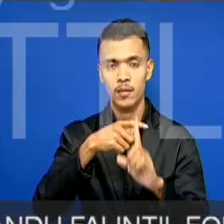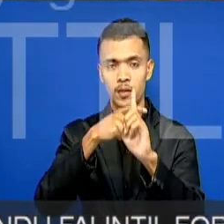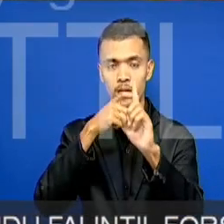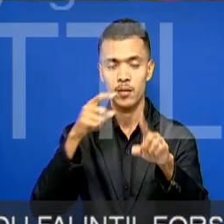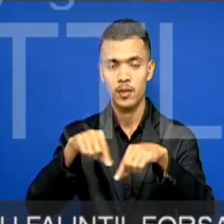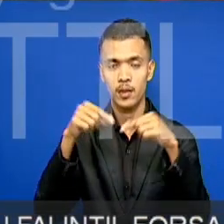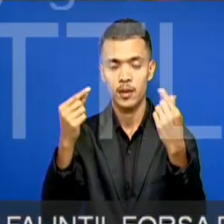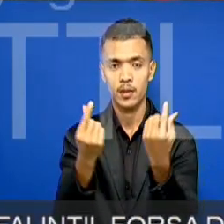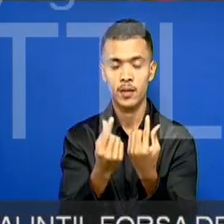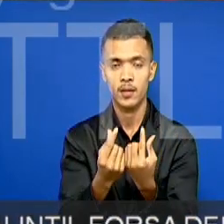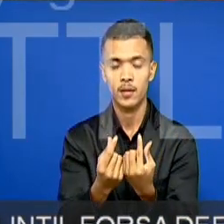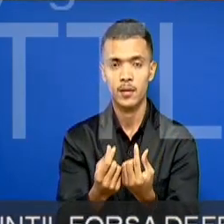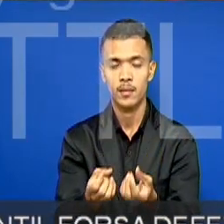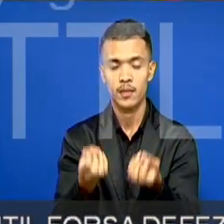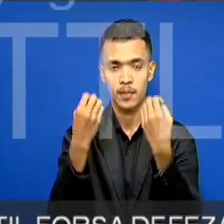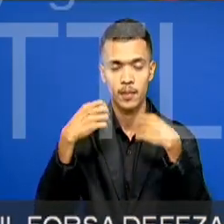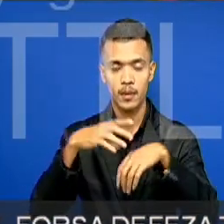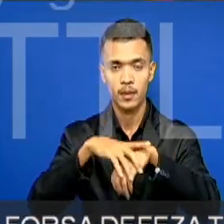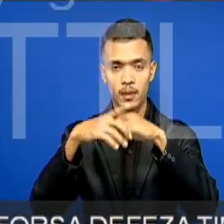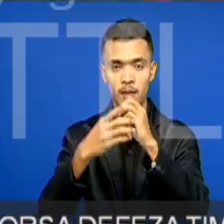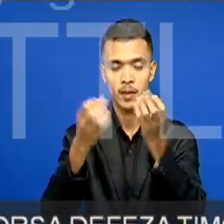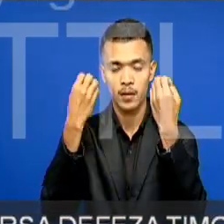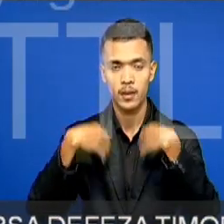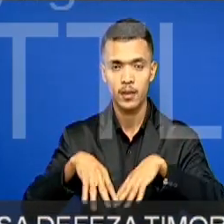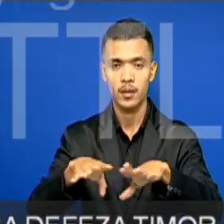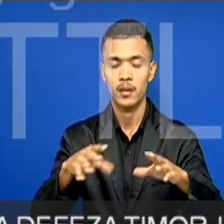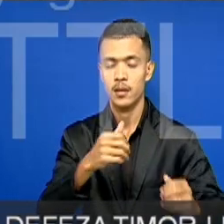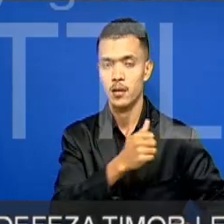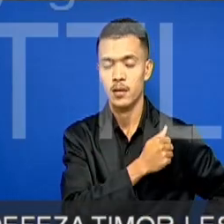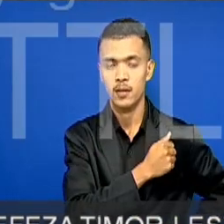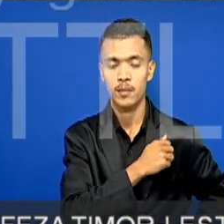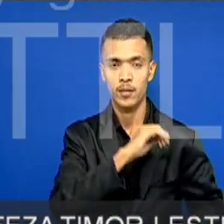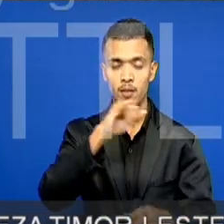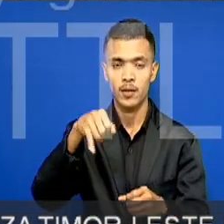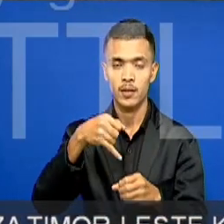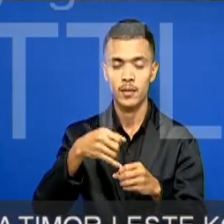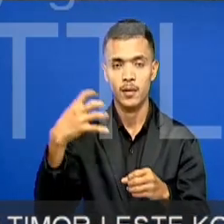componente terrestre, componente naval, componente aero, inclui unidade Sira